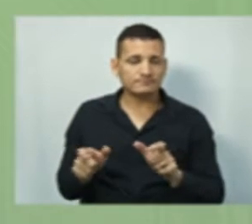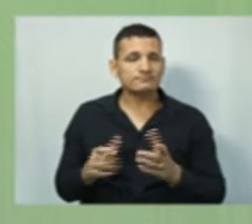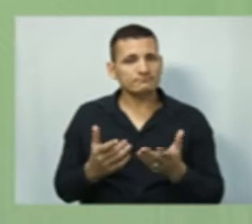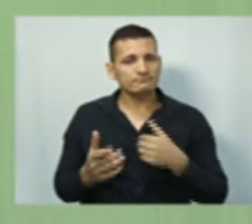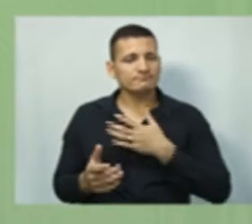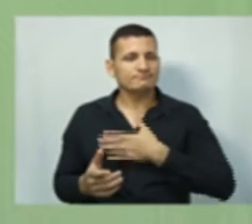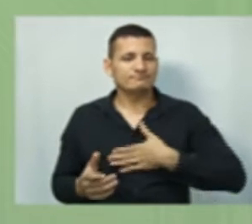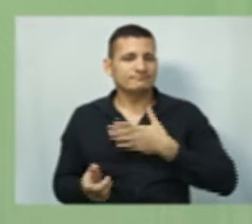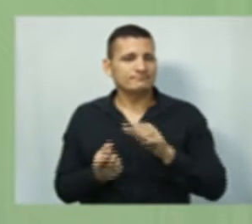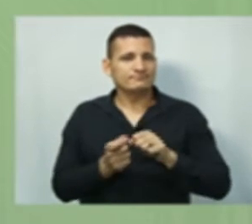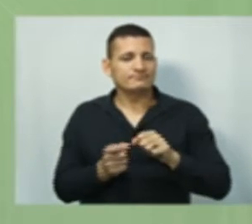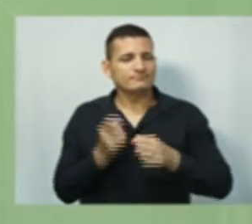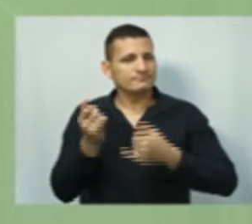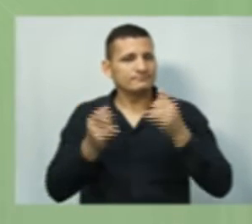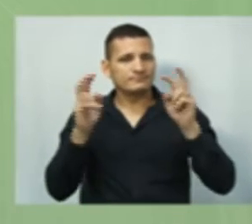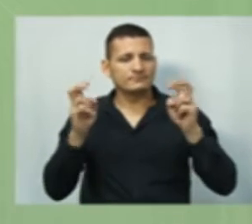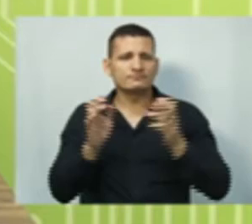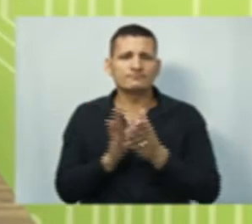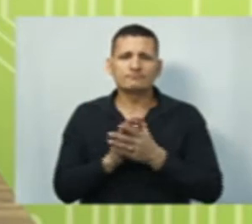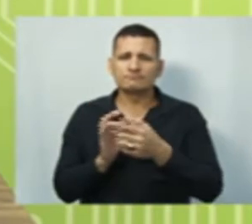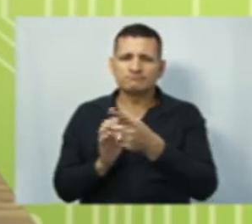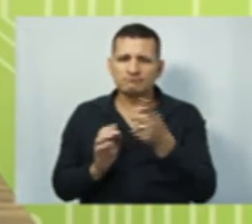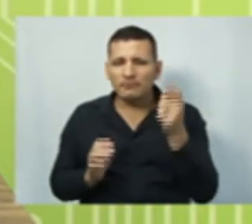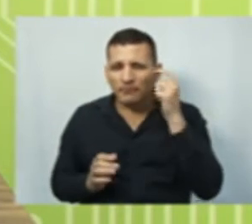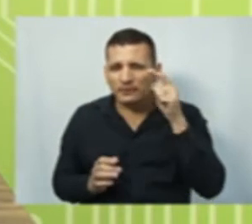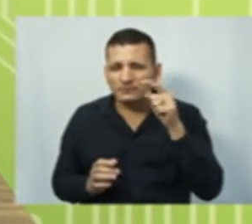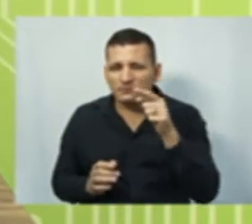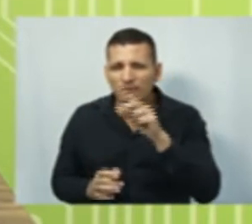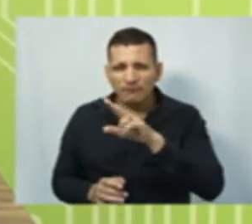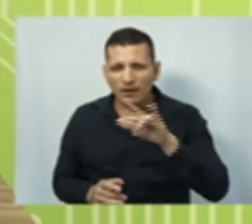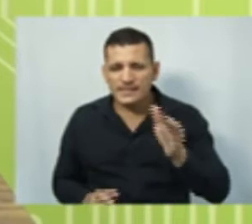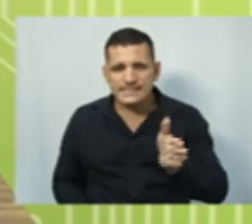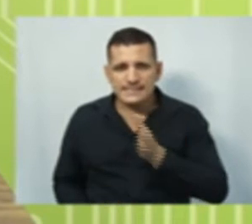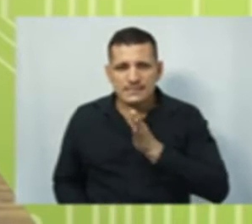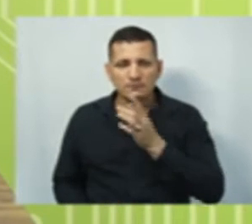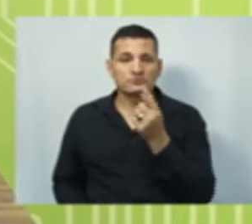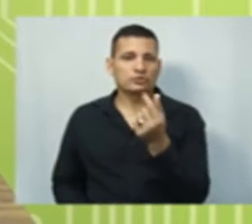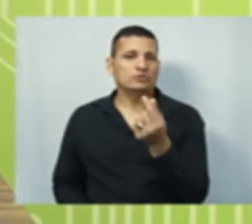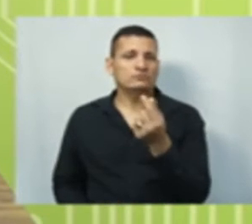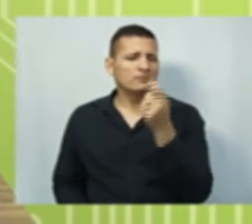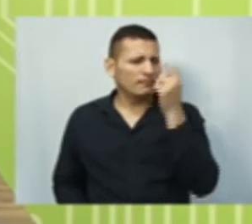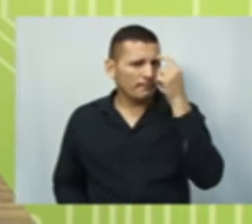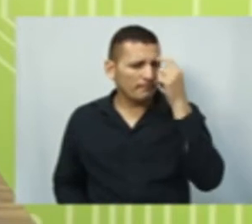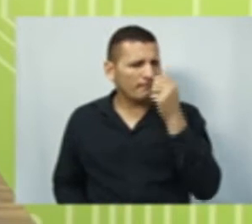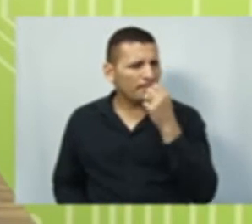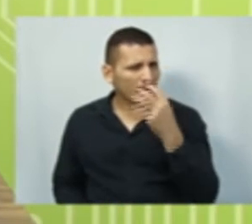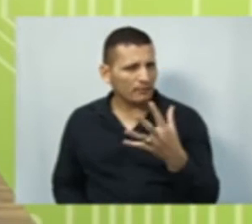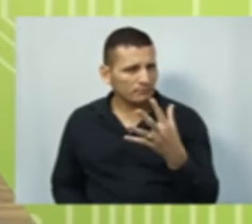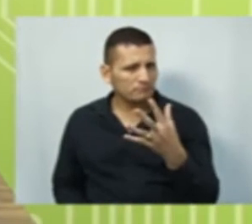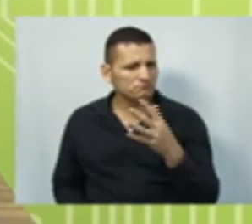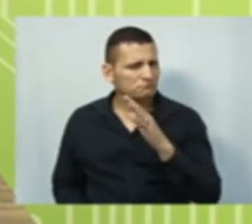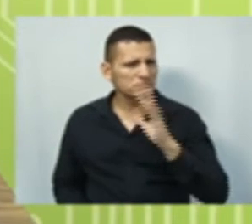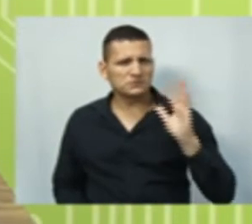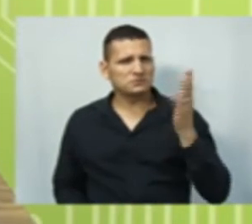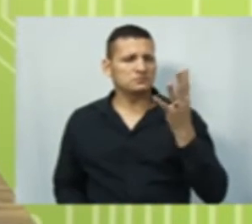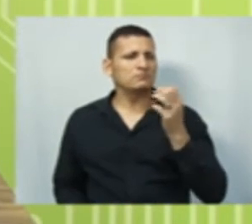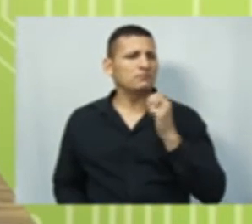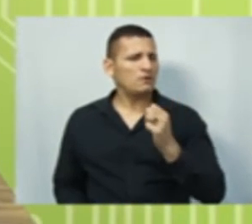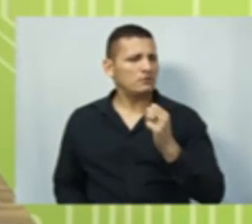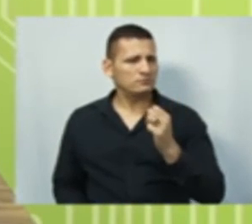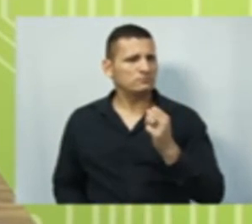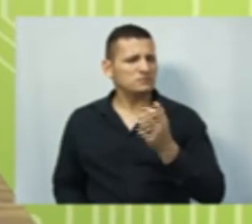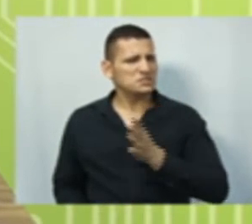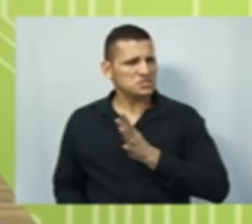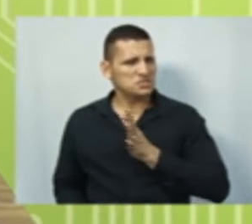uma brincadeira, assim, quem pensa que vai ser rico com dinheiro? Gente, pense bem, será que a gente pode ser rico com dinheiro? O que